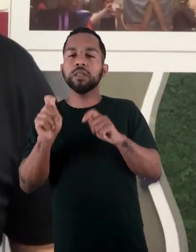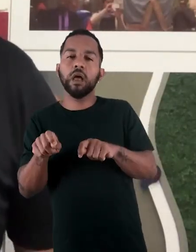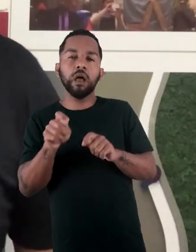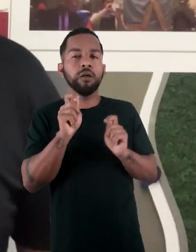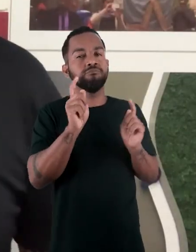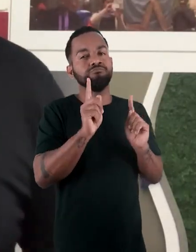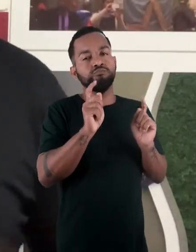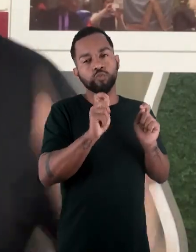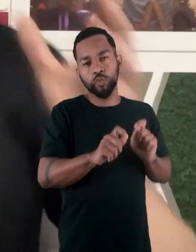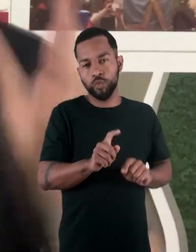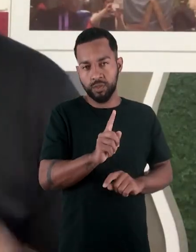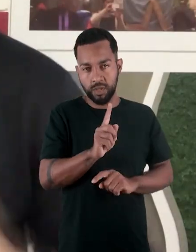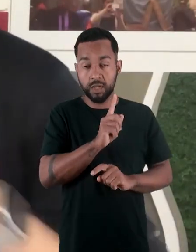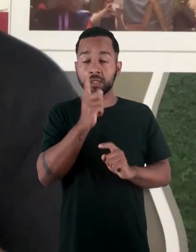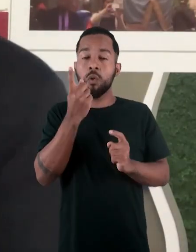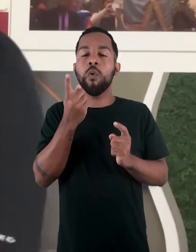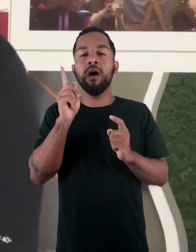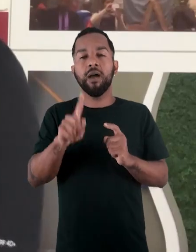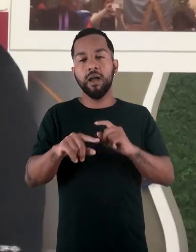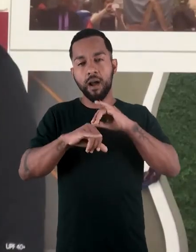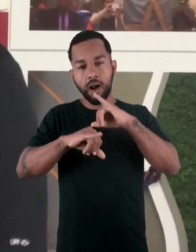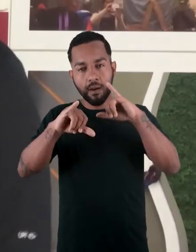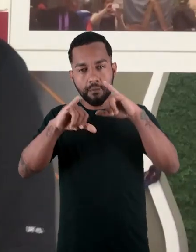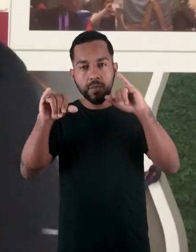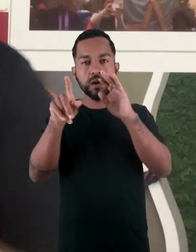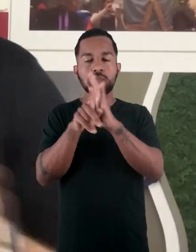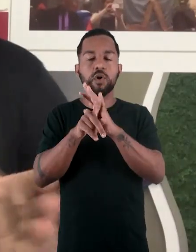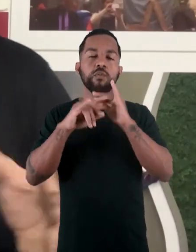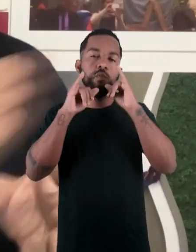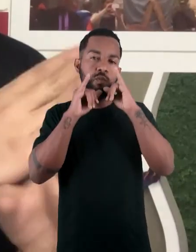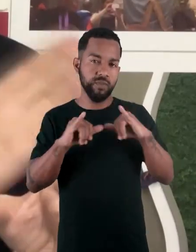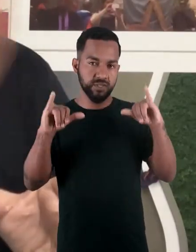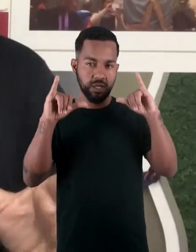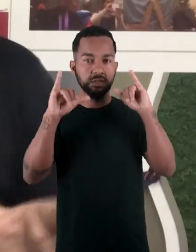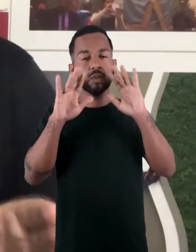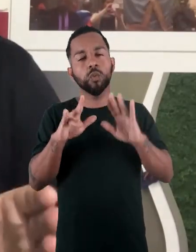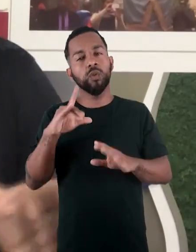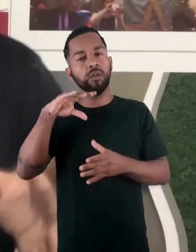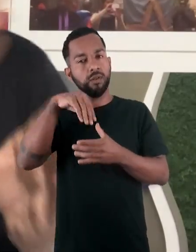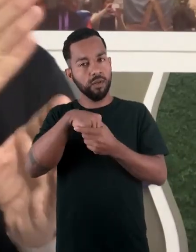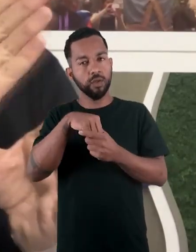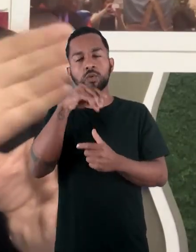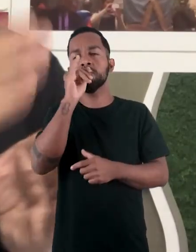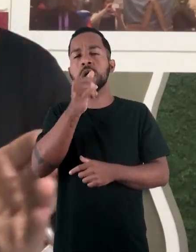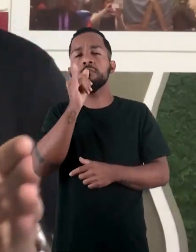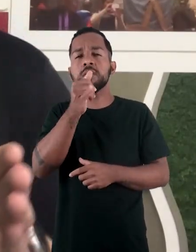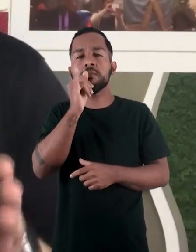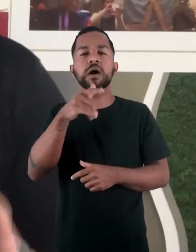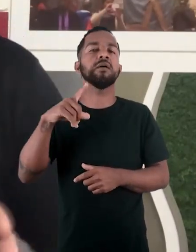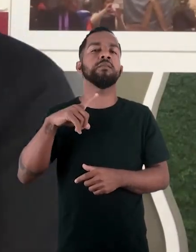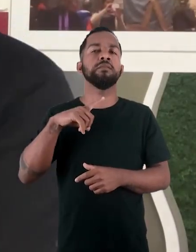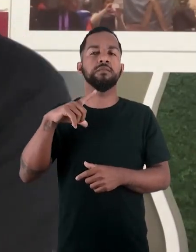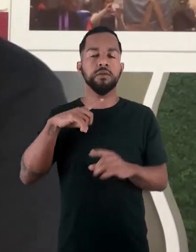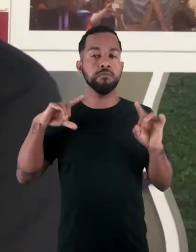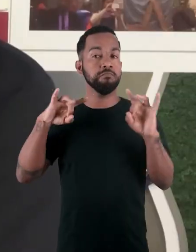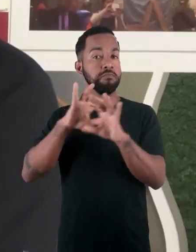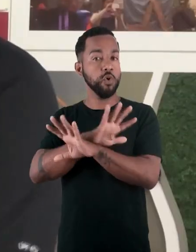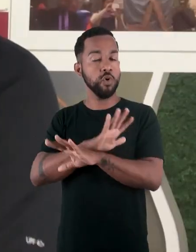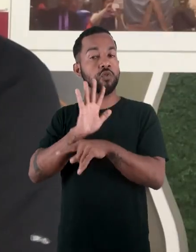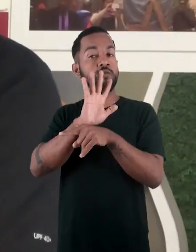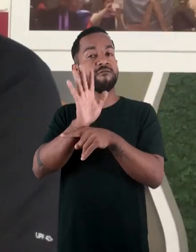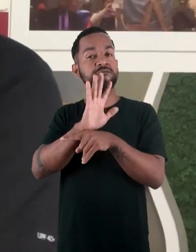campanha publicitária, ela é 100% pensada. Ou seja, existe uma narrativa, uma contação de história nesse